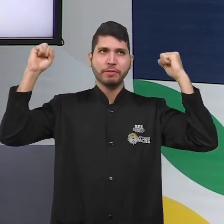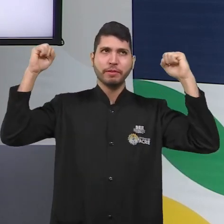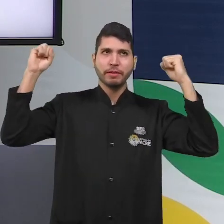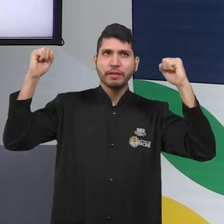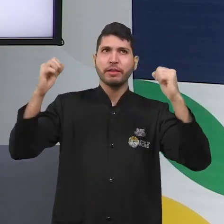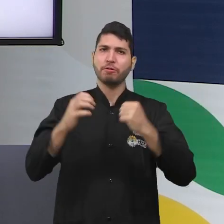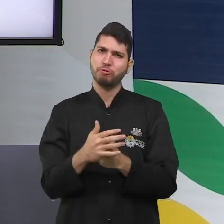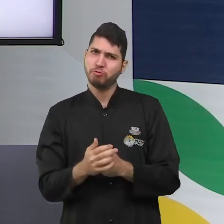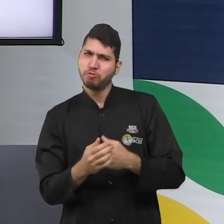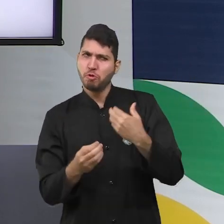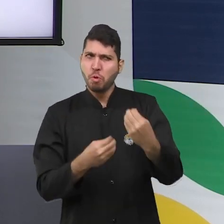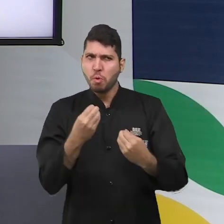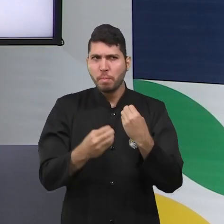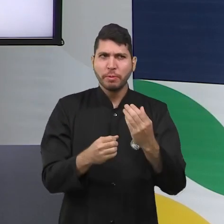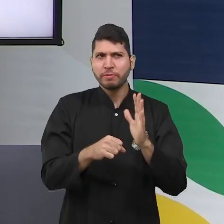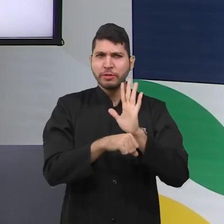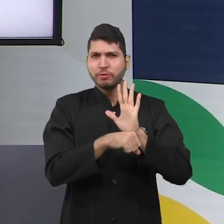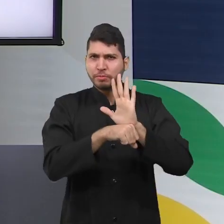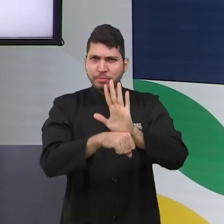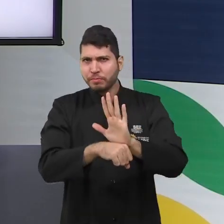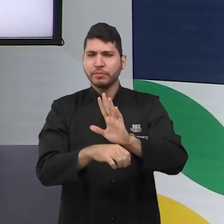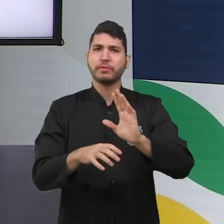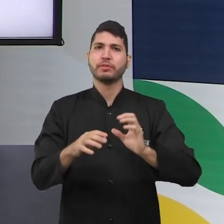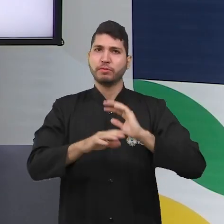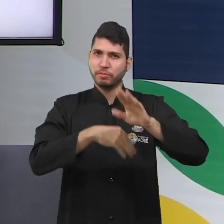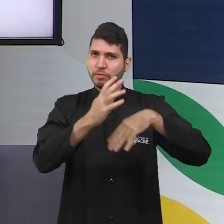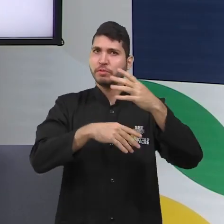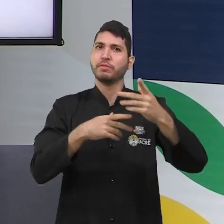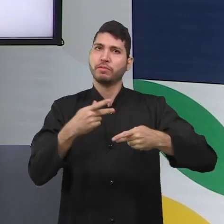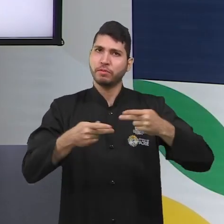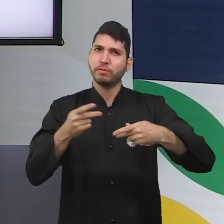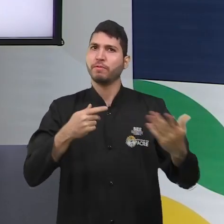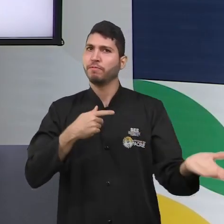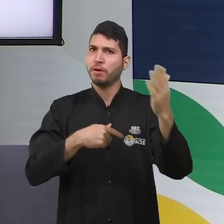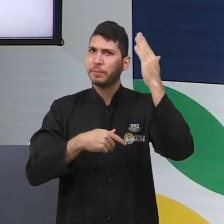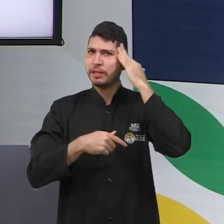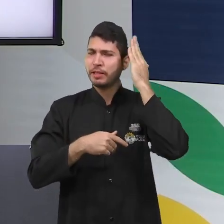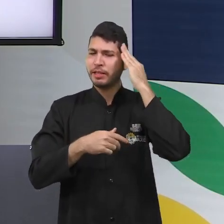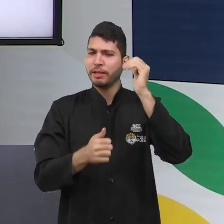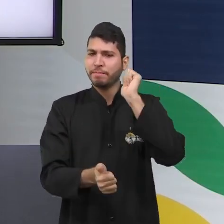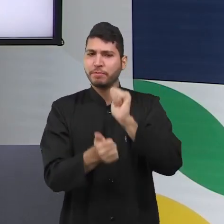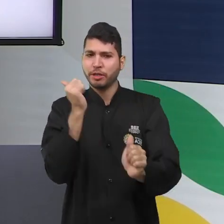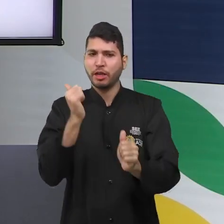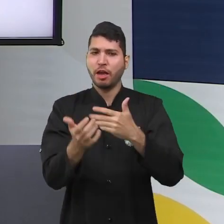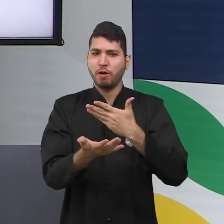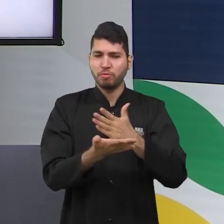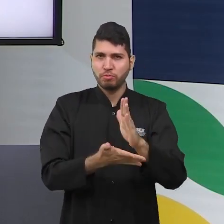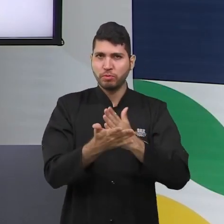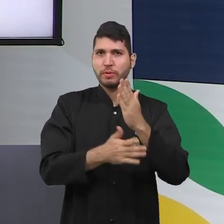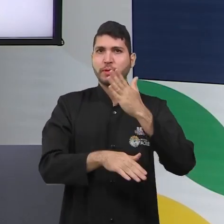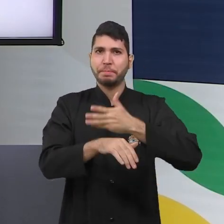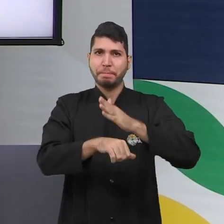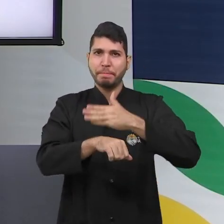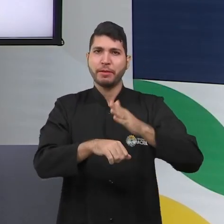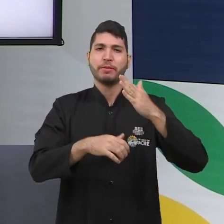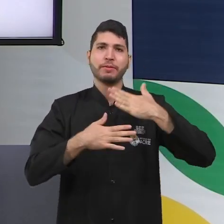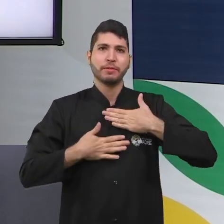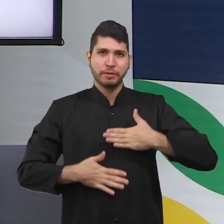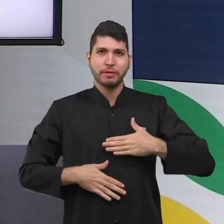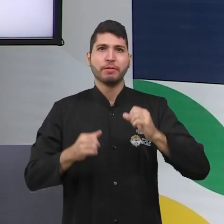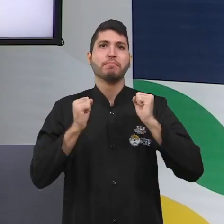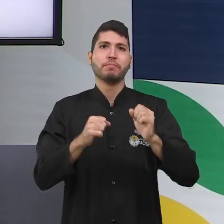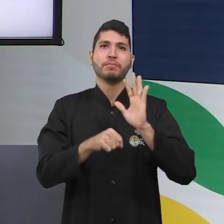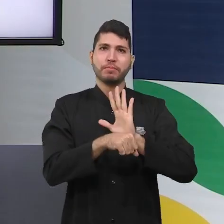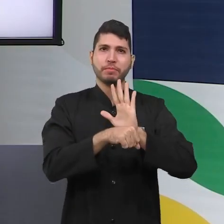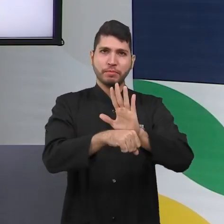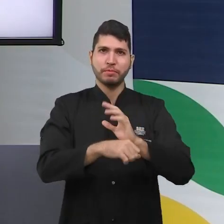pode colaborar com a construção desses projetos. Vamos entender como é que o esporte, como é que algumas práticas corporais podem contribuir